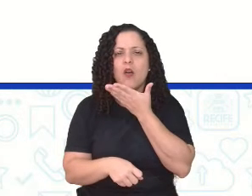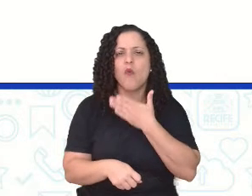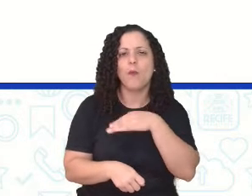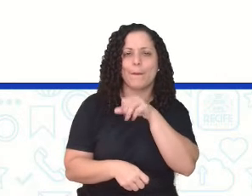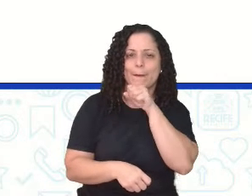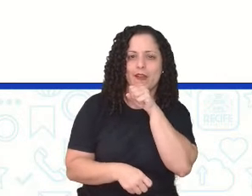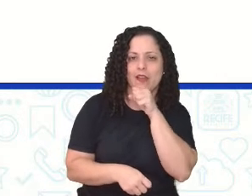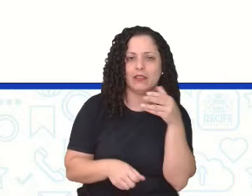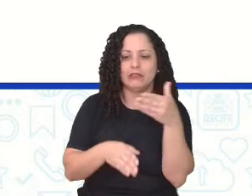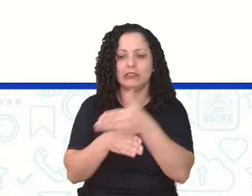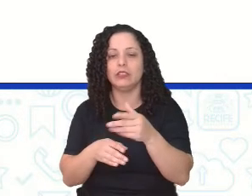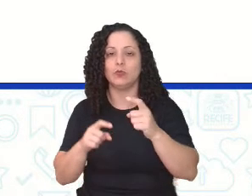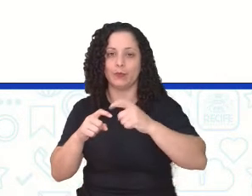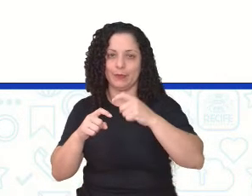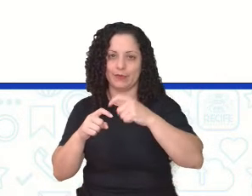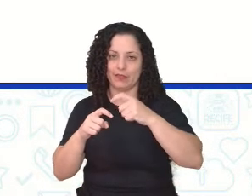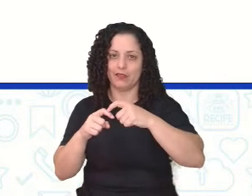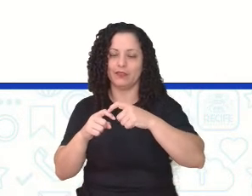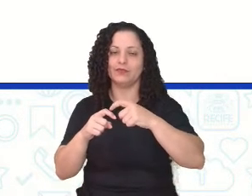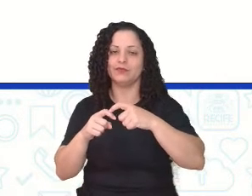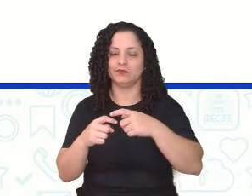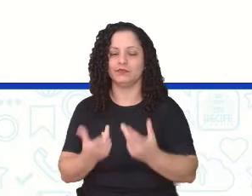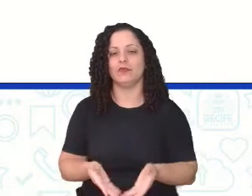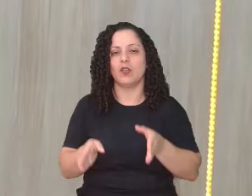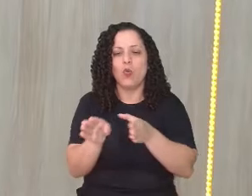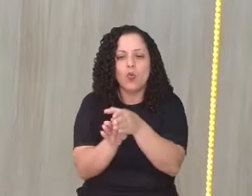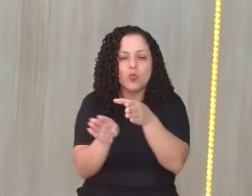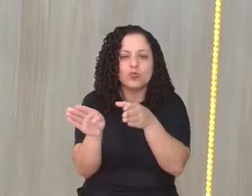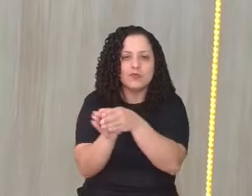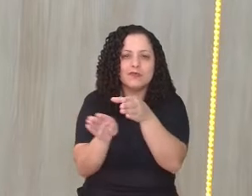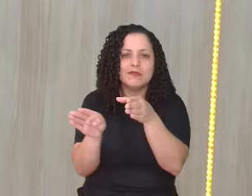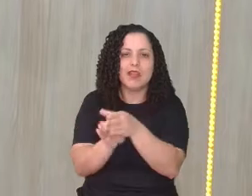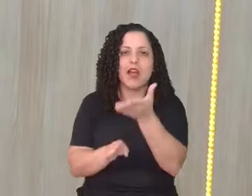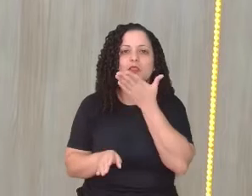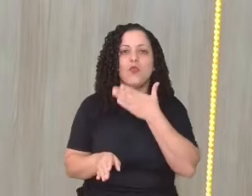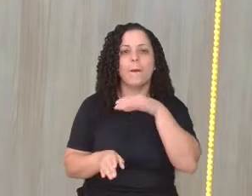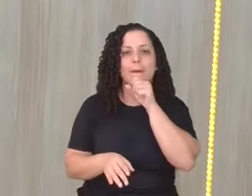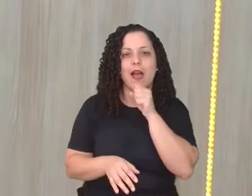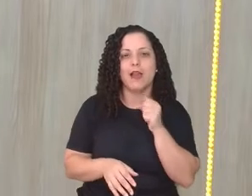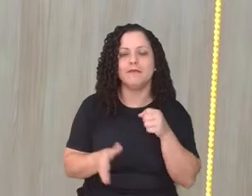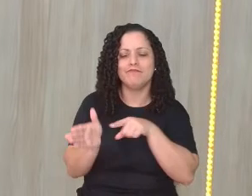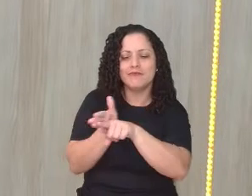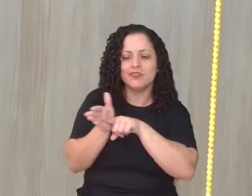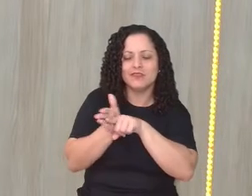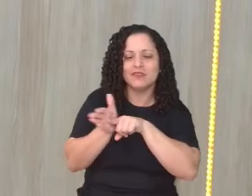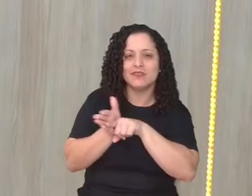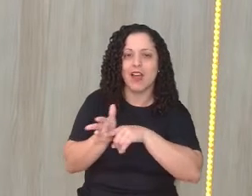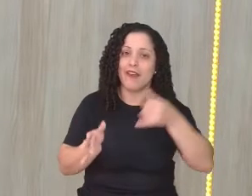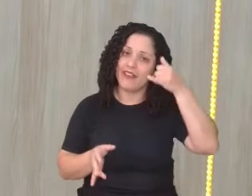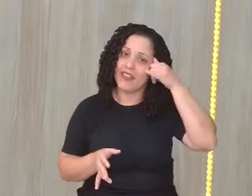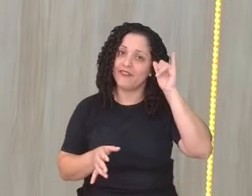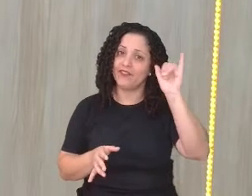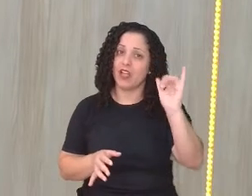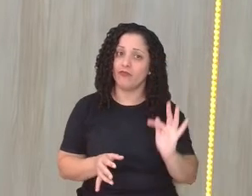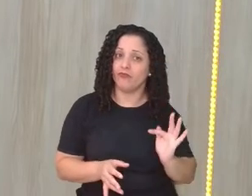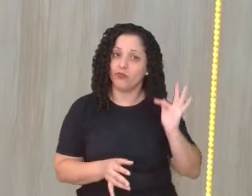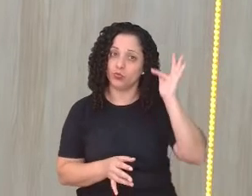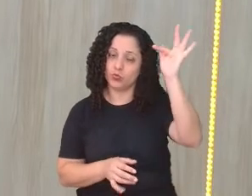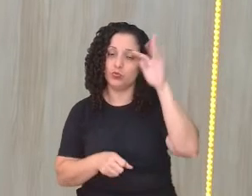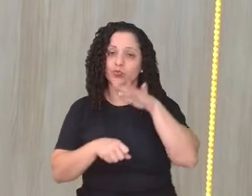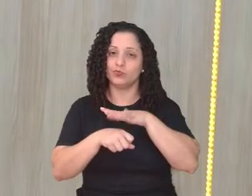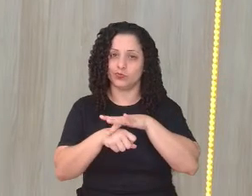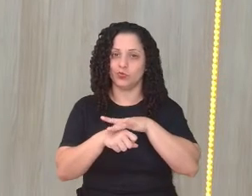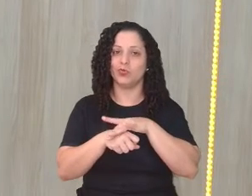aí, procurar um médico, não é? Para que ele possa pesquisar e evitar uma